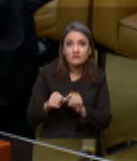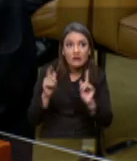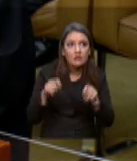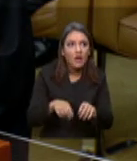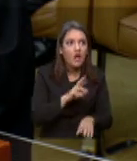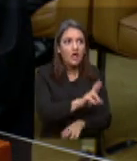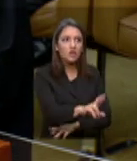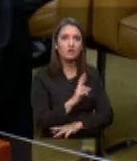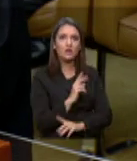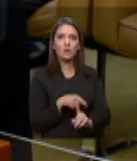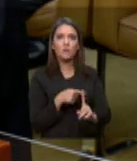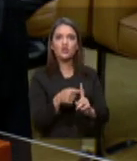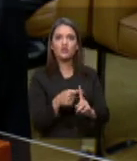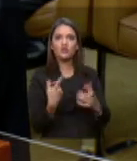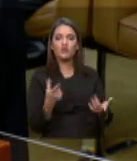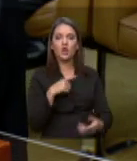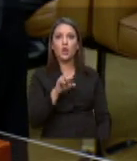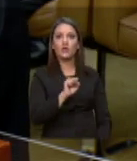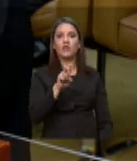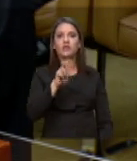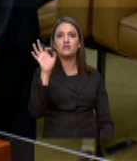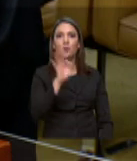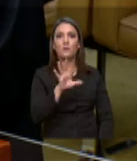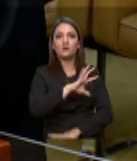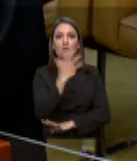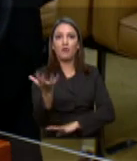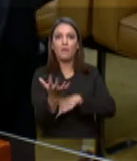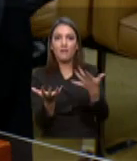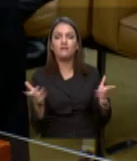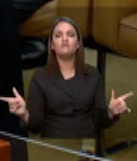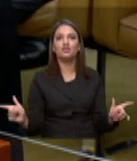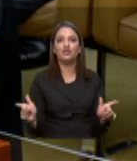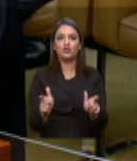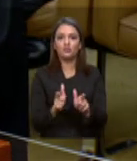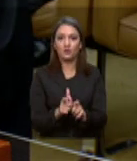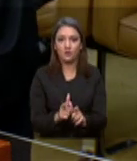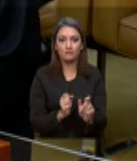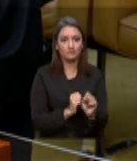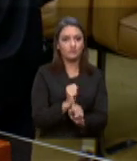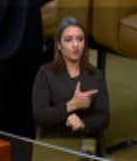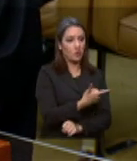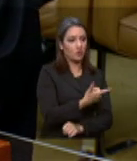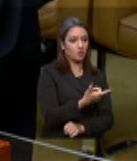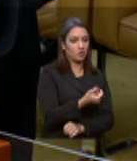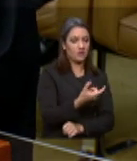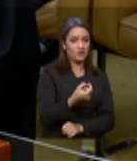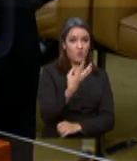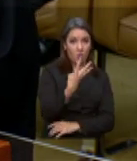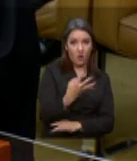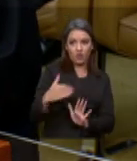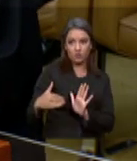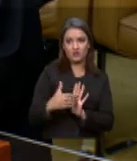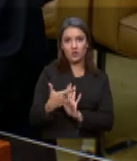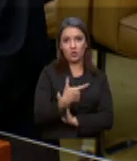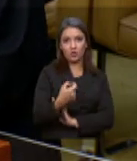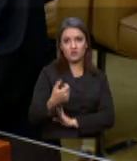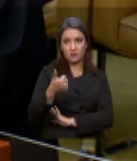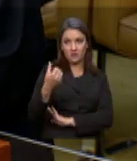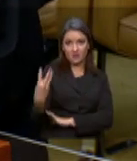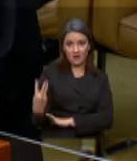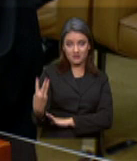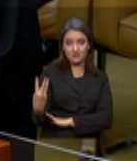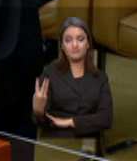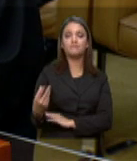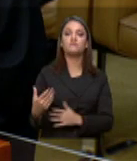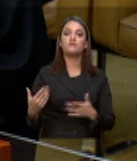Reduzimos em 85% o desmatamento na Amazônia entre 2004 e 2013. Isso,